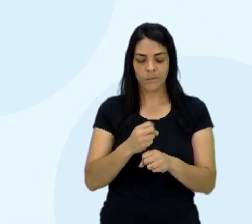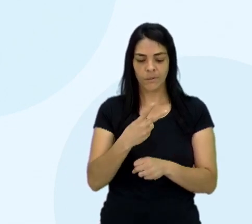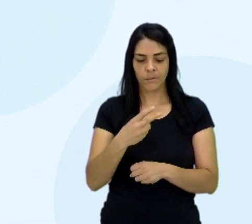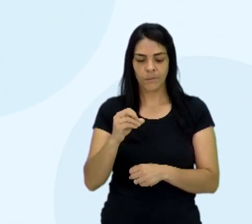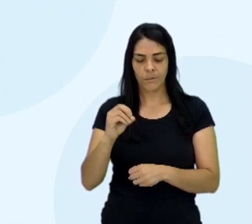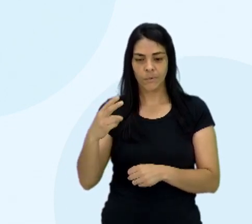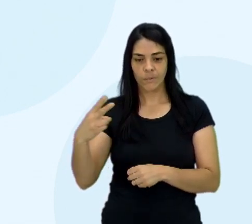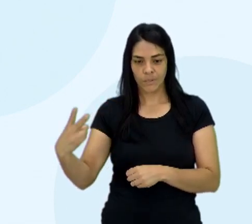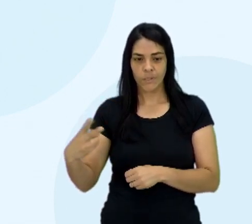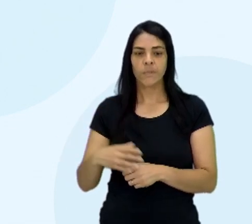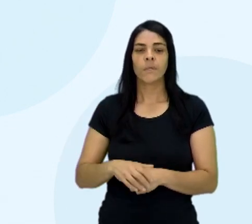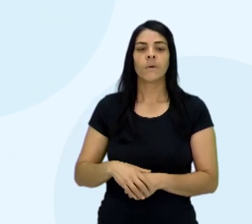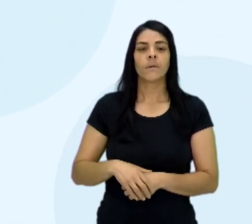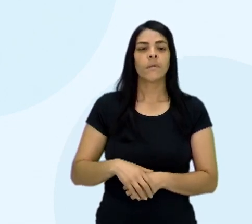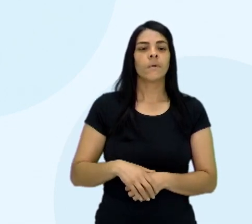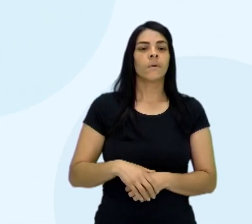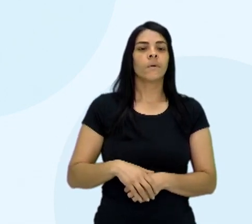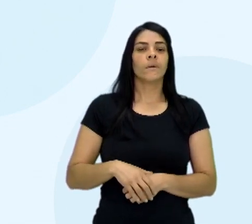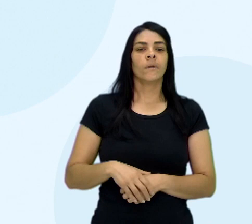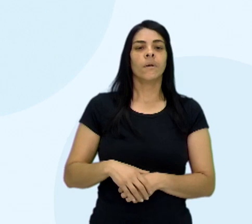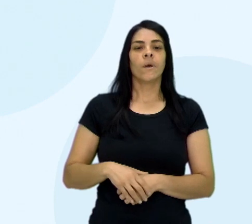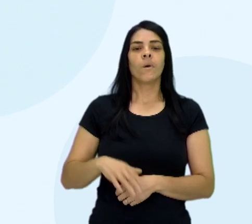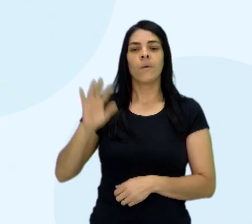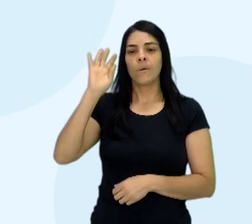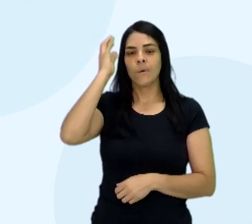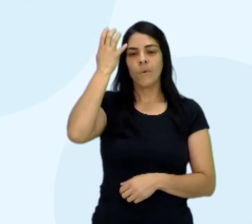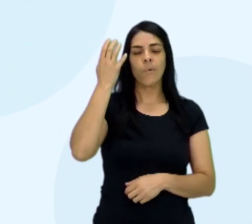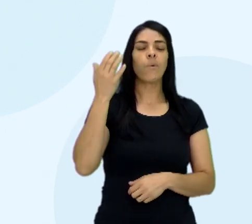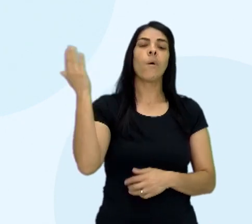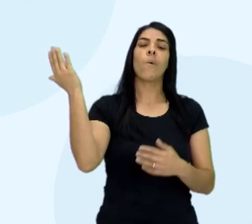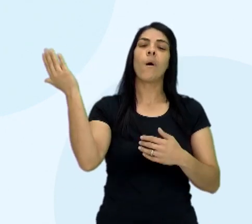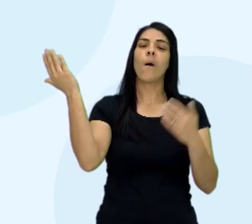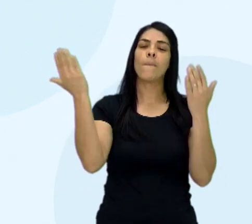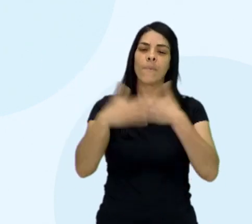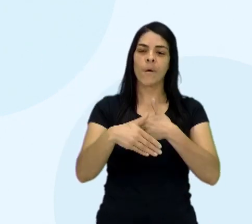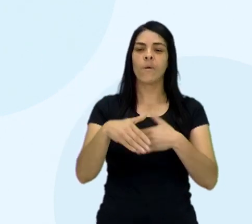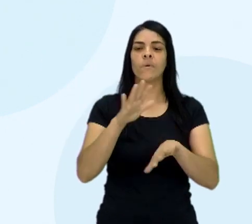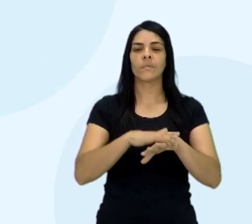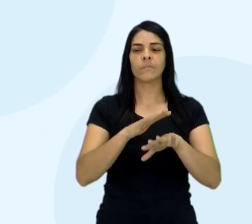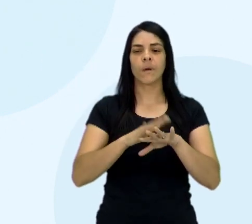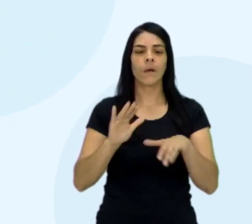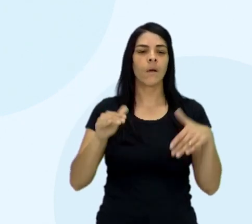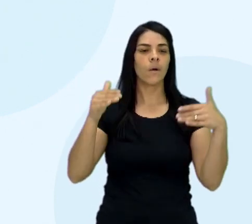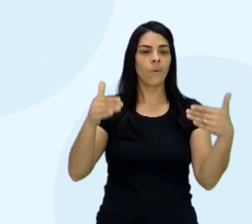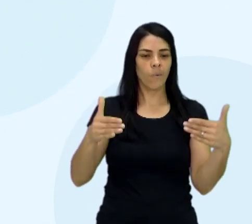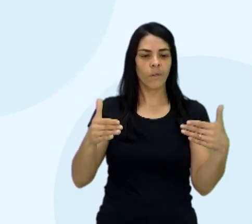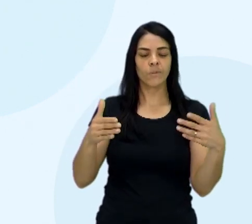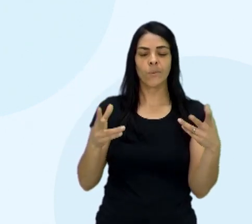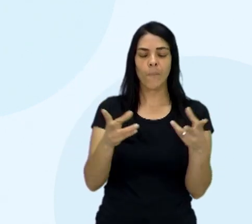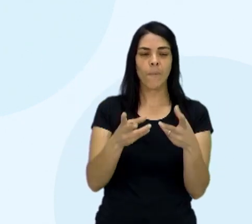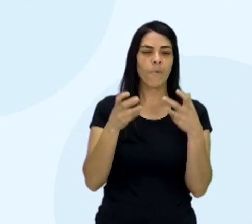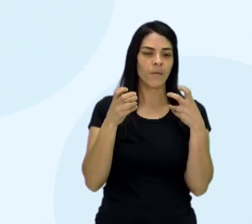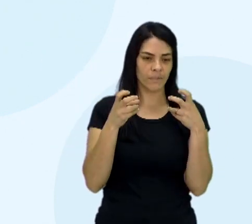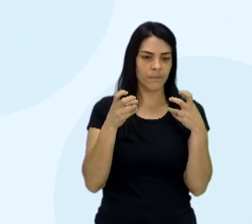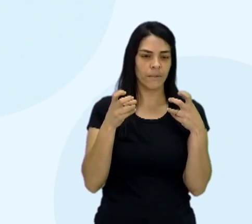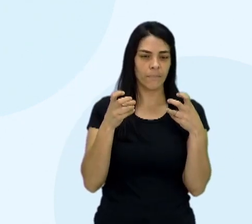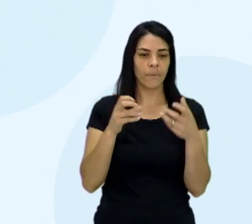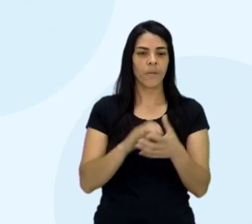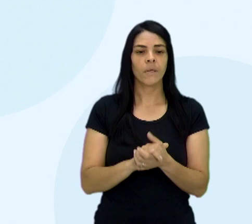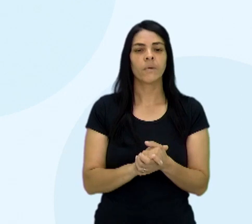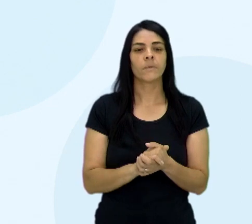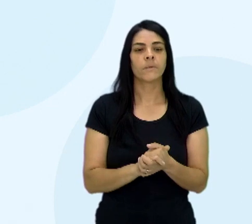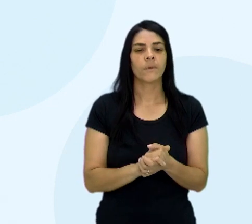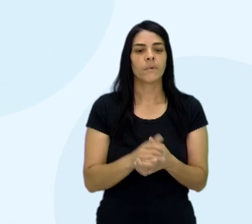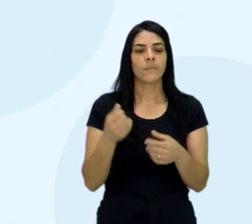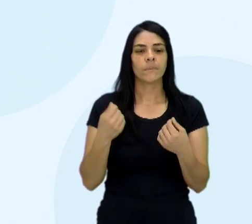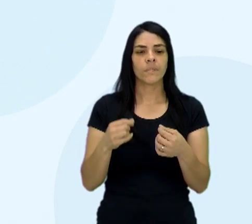sua prova de matemática quando leu a seguinte questão. Observe as retas paralelas, ó, isso é importante. Se não forem